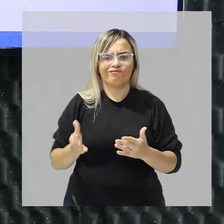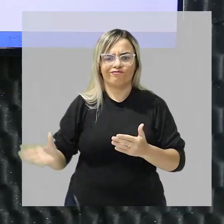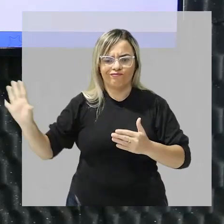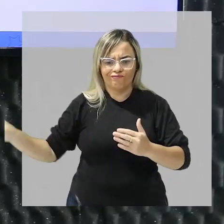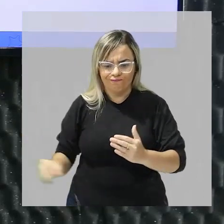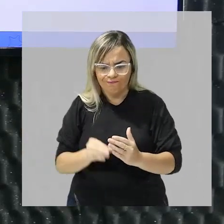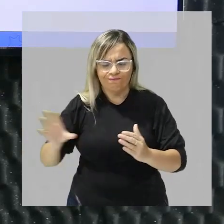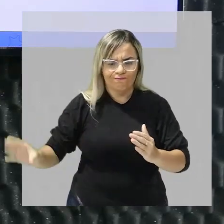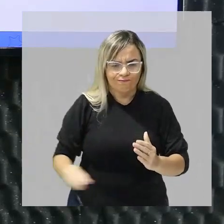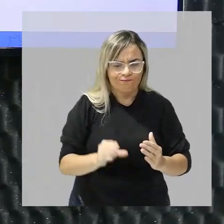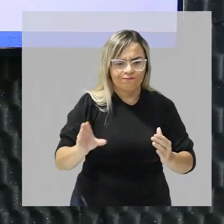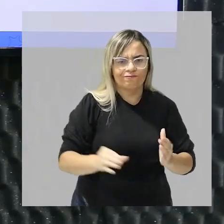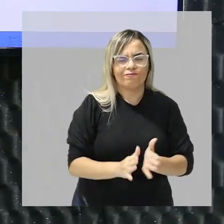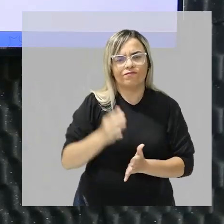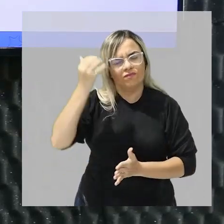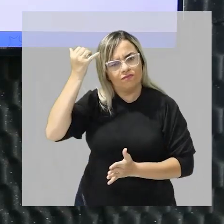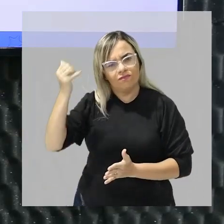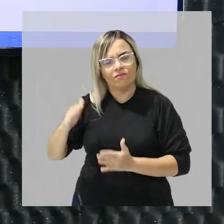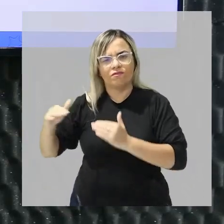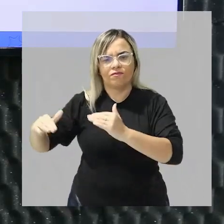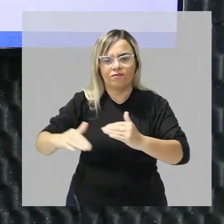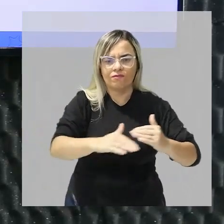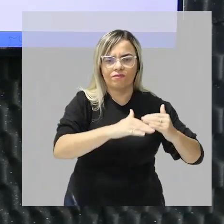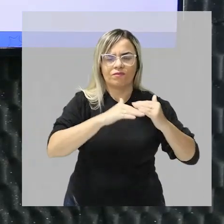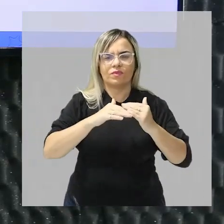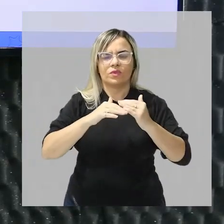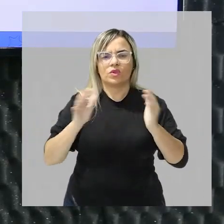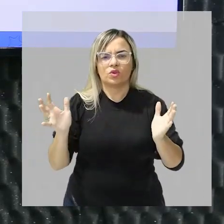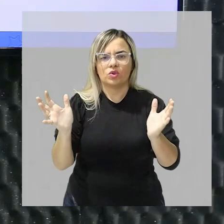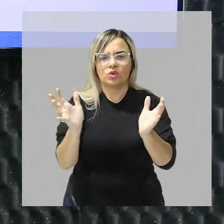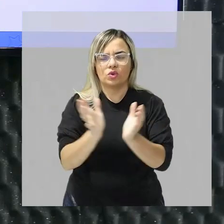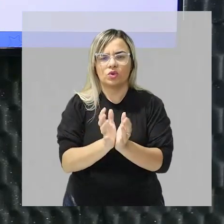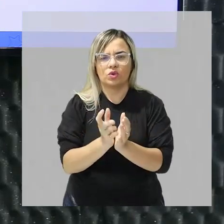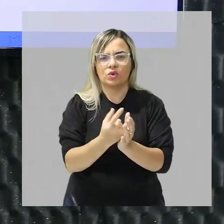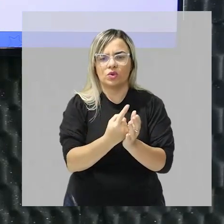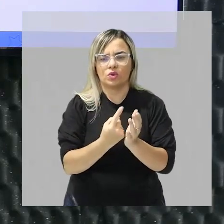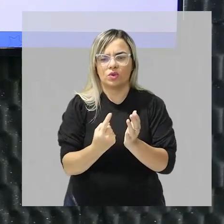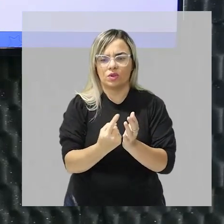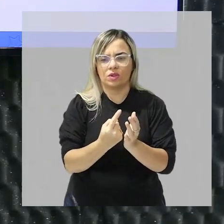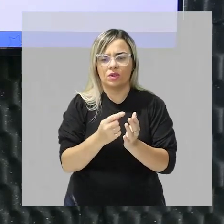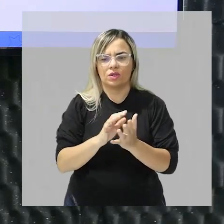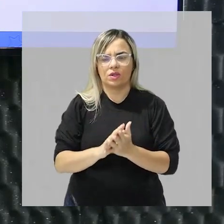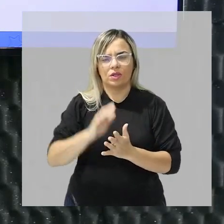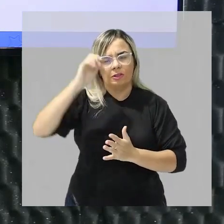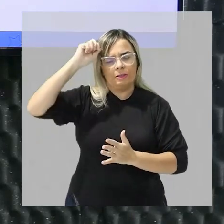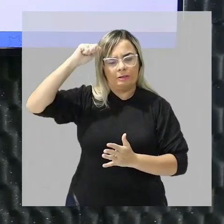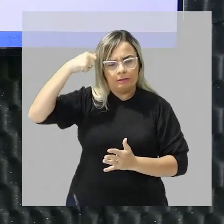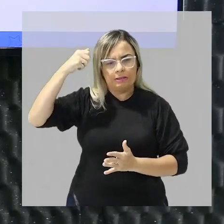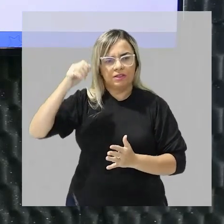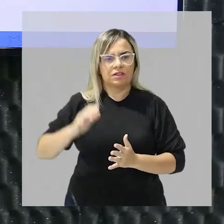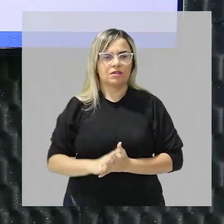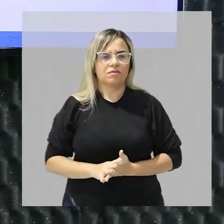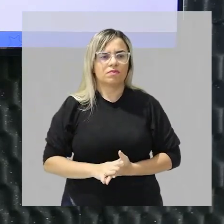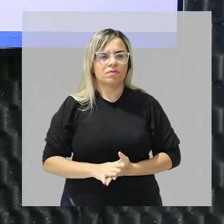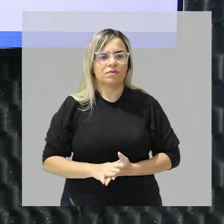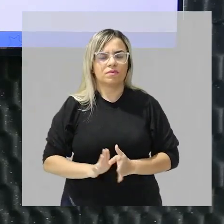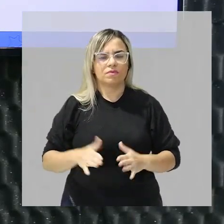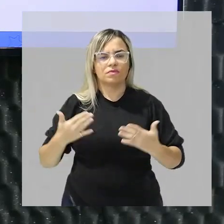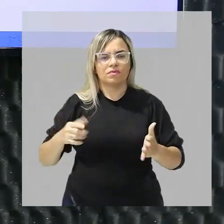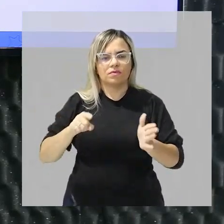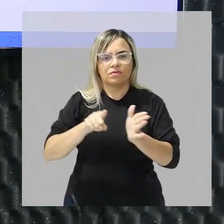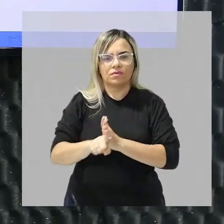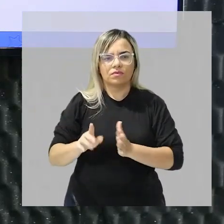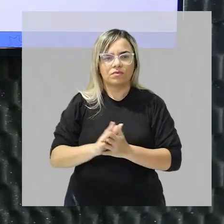parte dessa ideia mais uniforme, né, de negros, entre aspas, em geral. Pergunta: